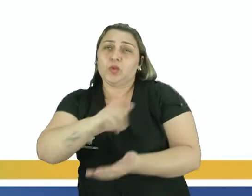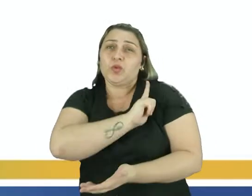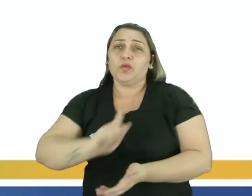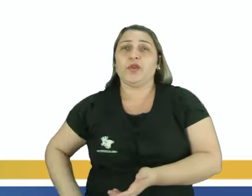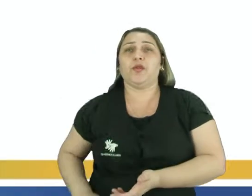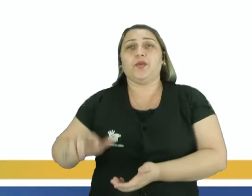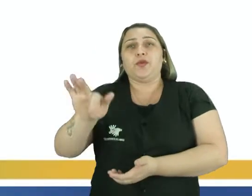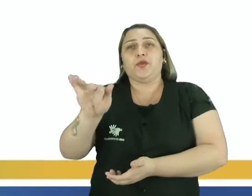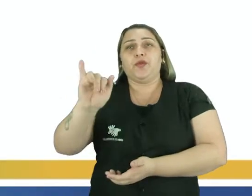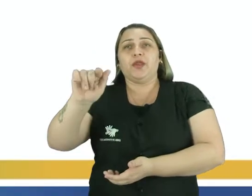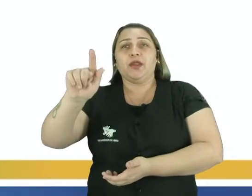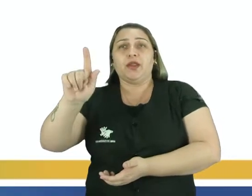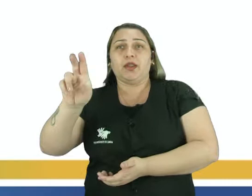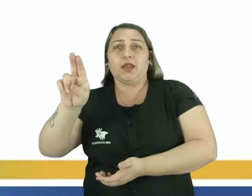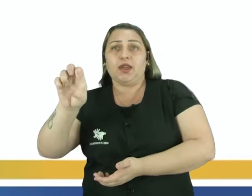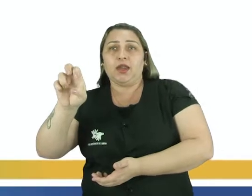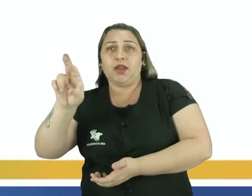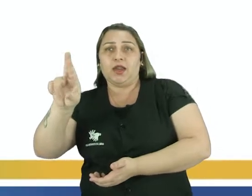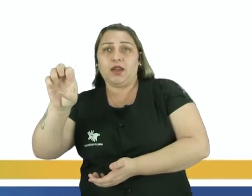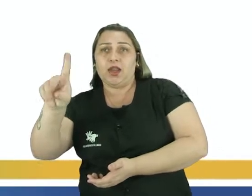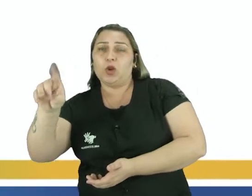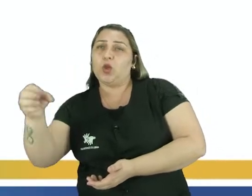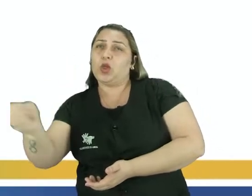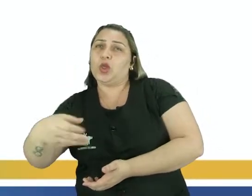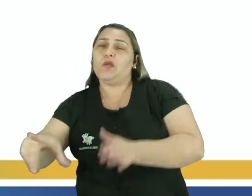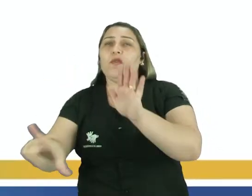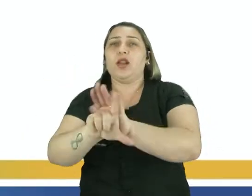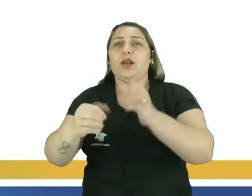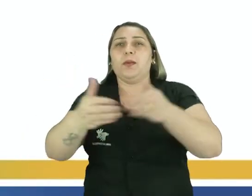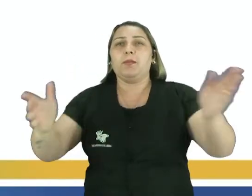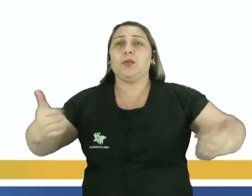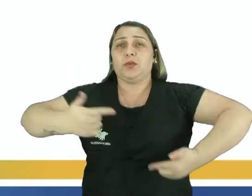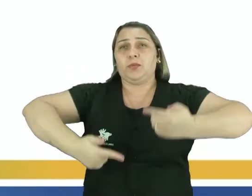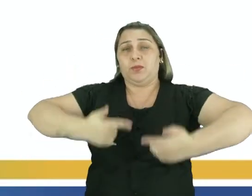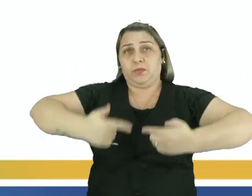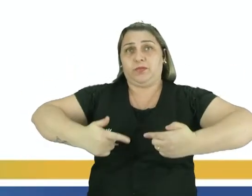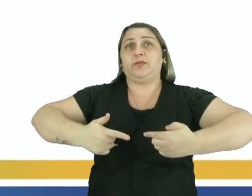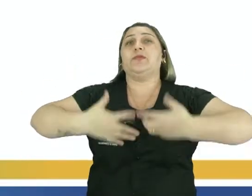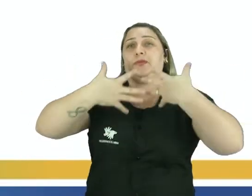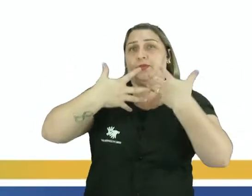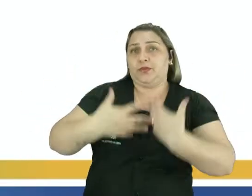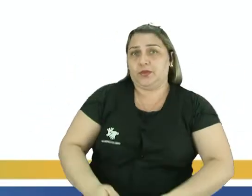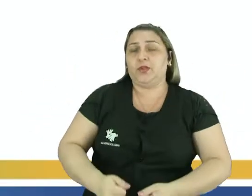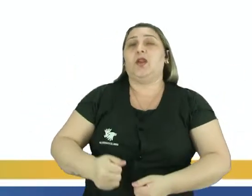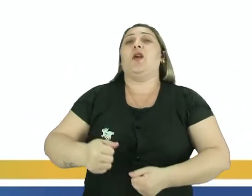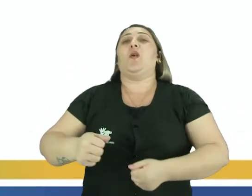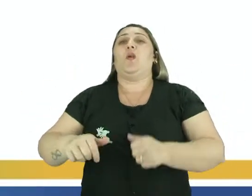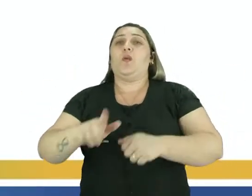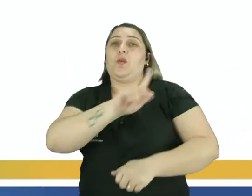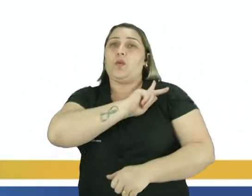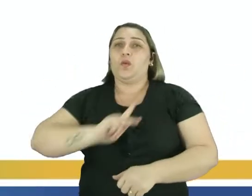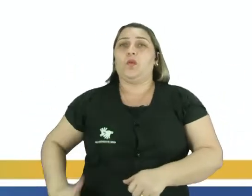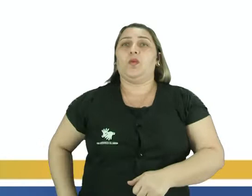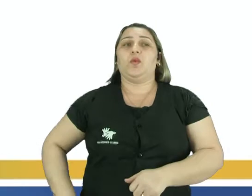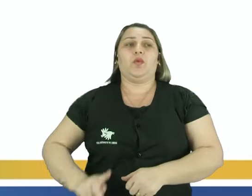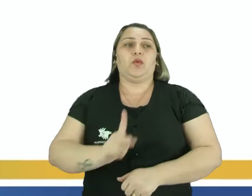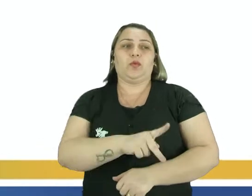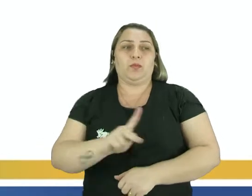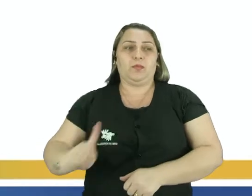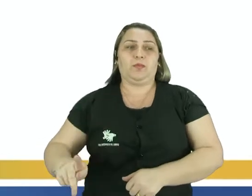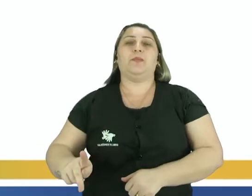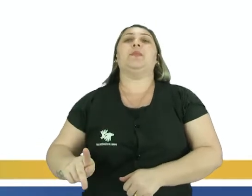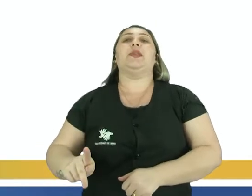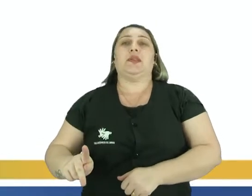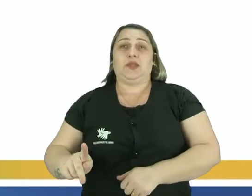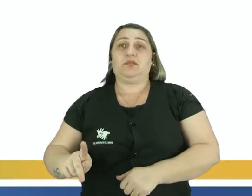governo Figueiredo, novas leis também vão favorecer a abertura política e vão ser sancionadas. O governo Figueiredo foi o último presidente da ditadura